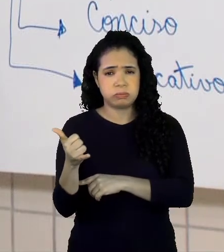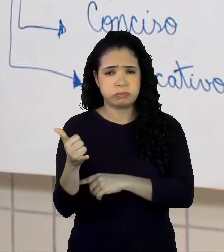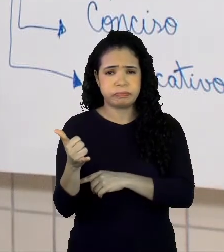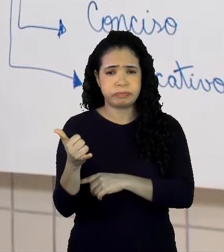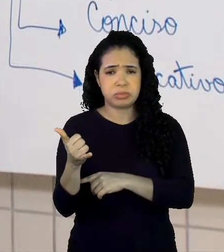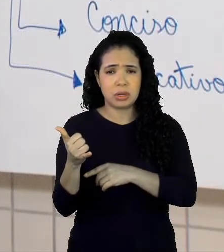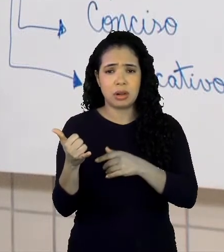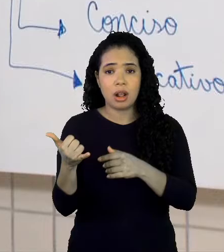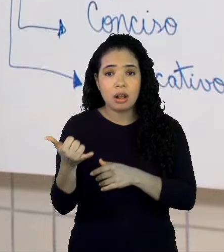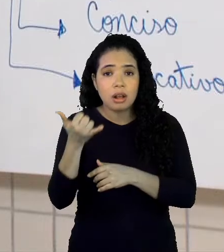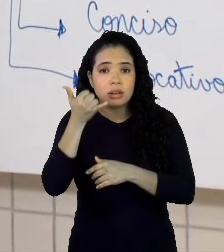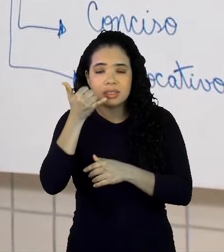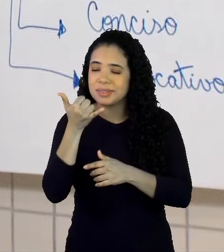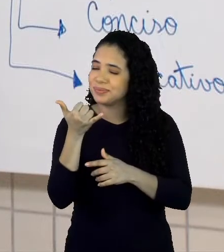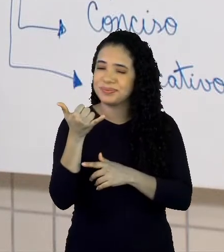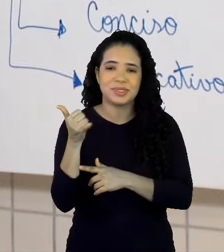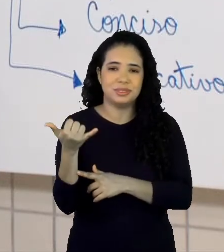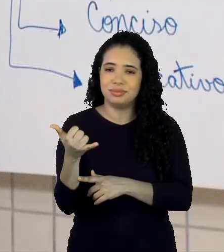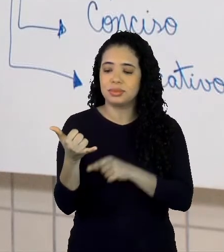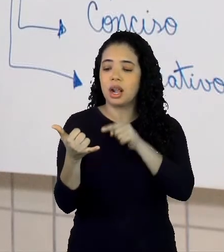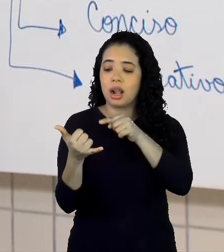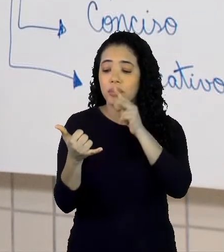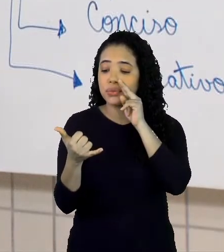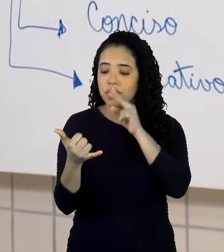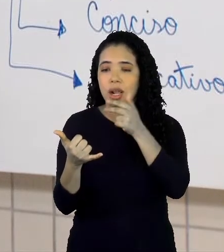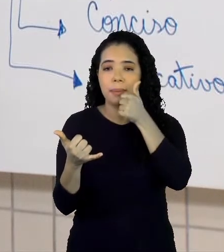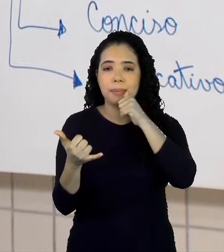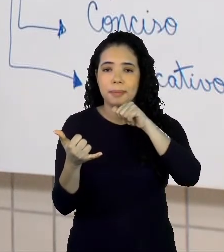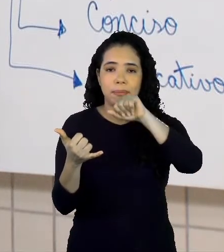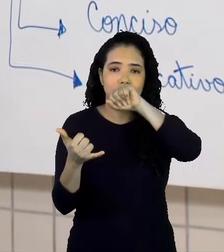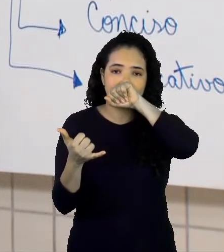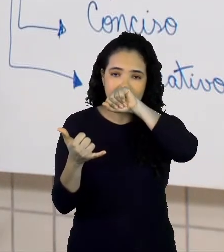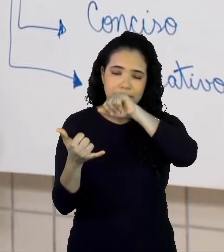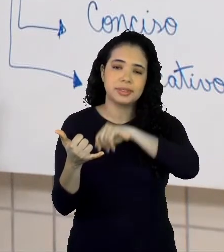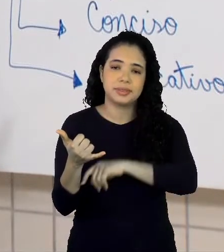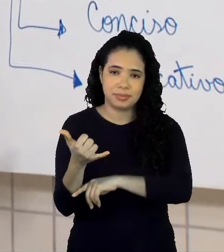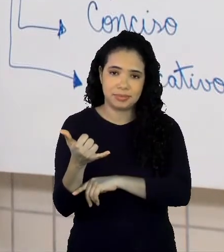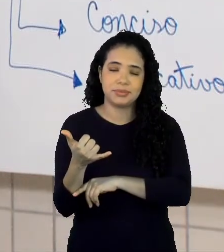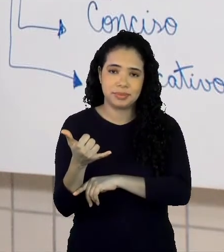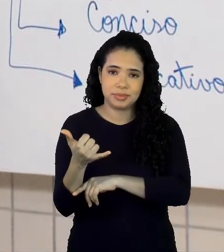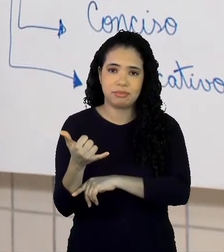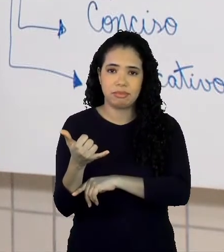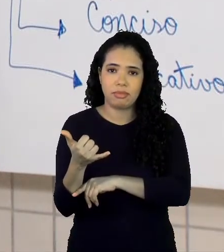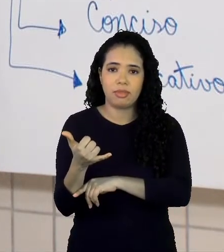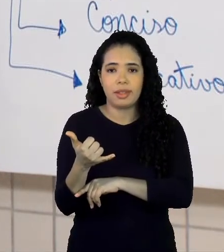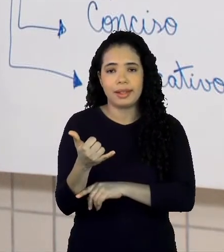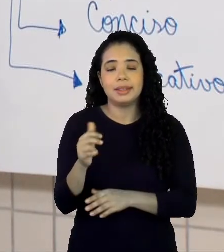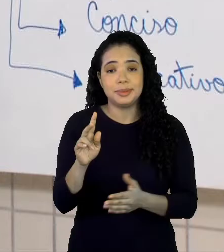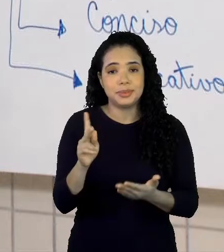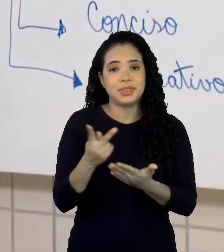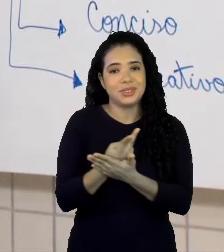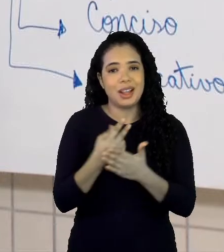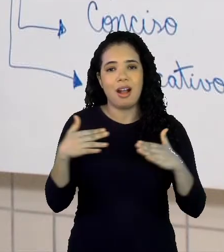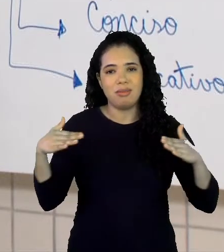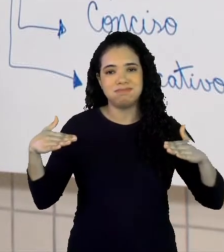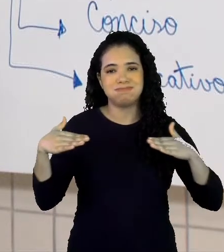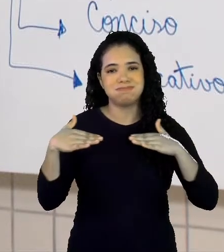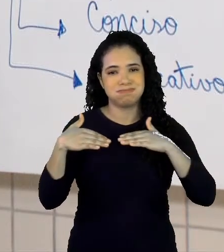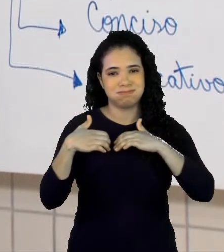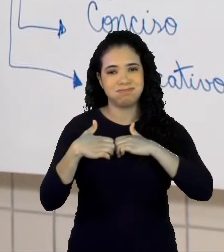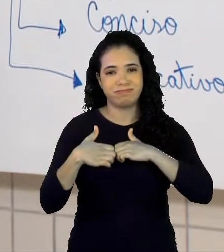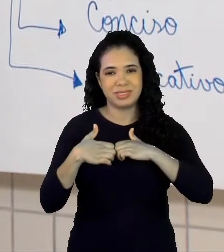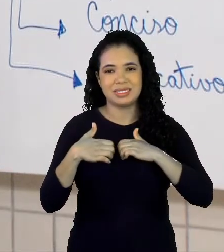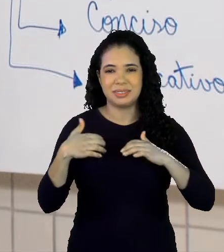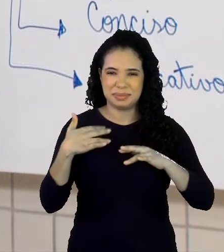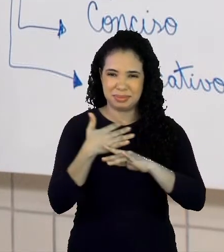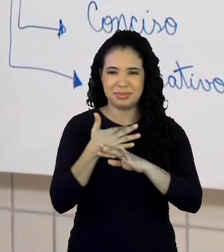claro que foi, né, um acidente de trânsito, algo que acontece, né, quase toda hora. Então, aí é